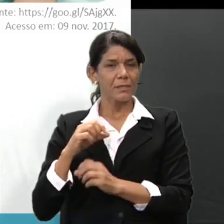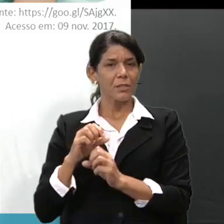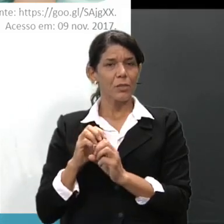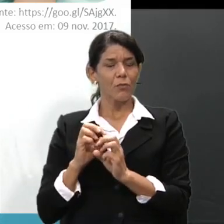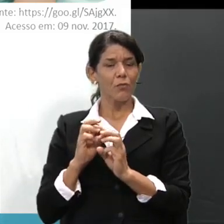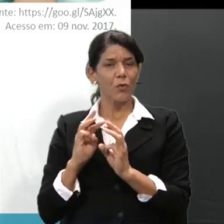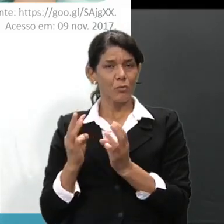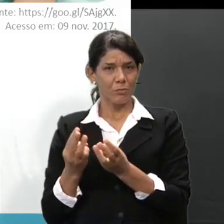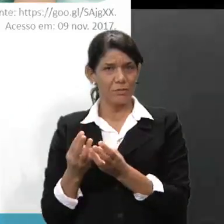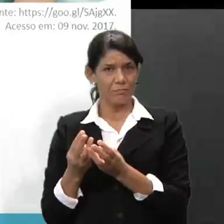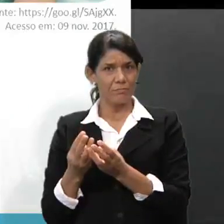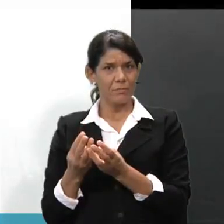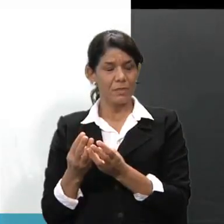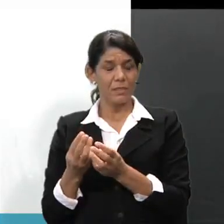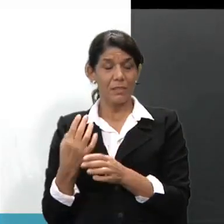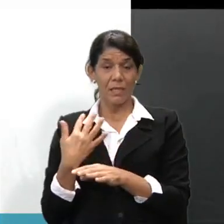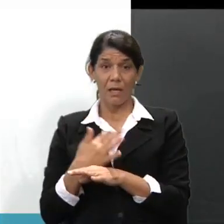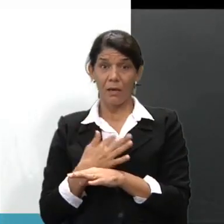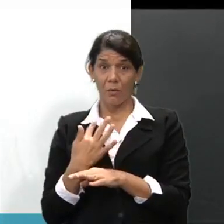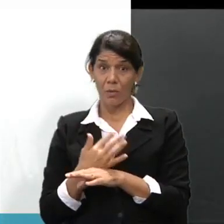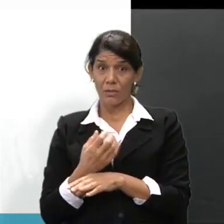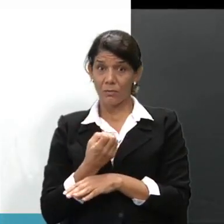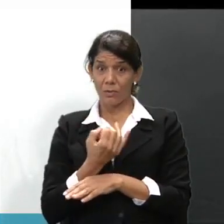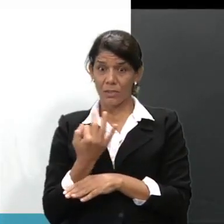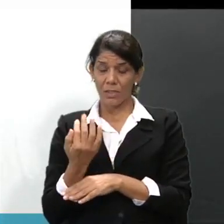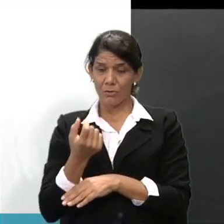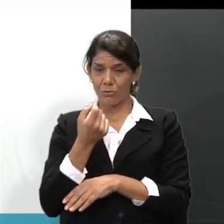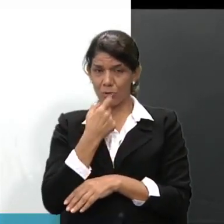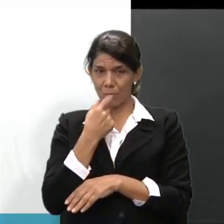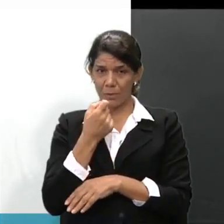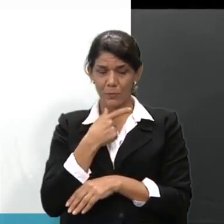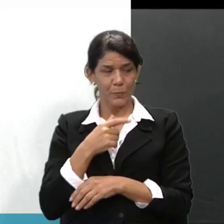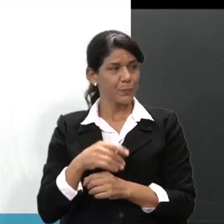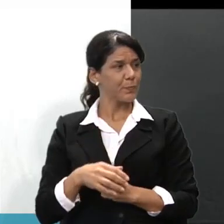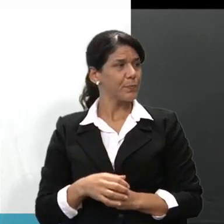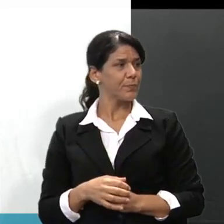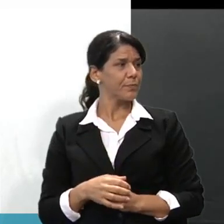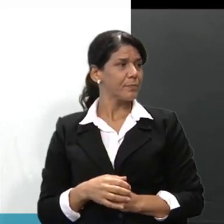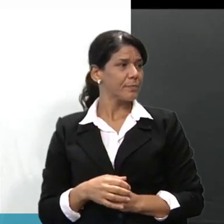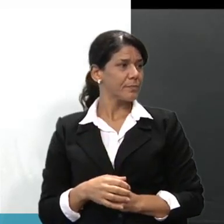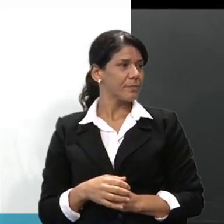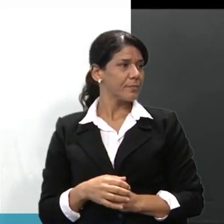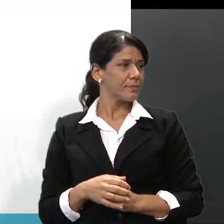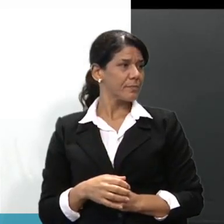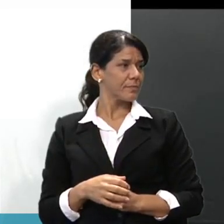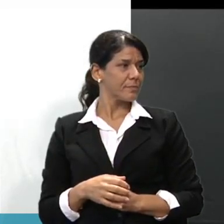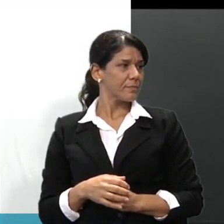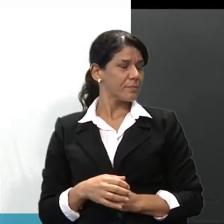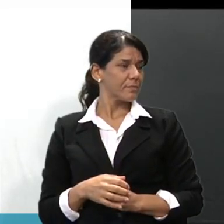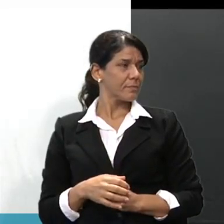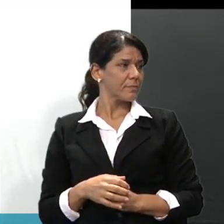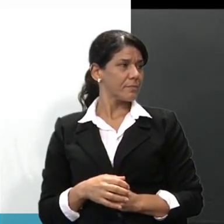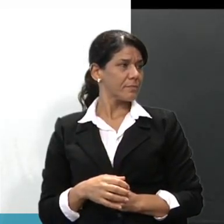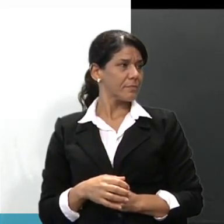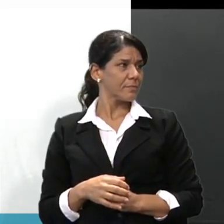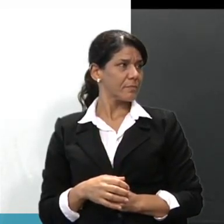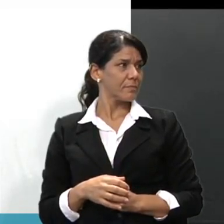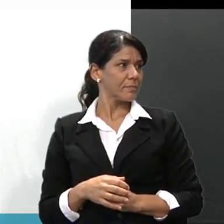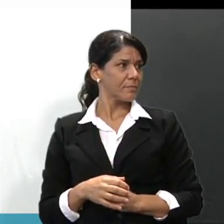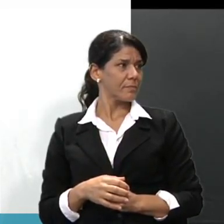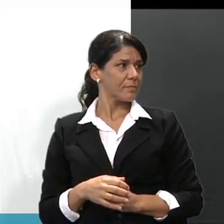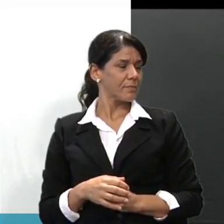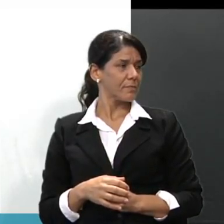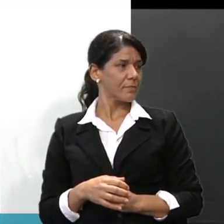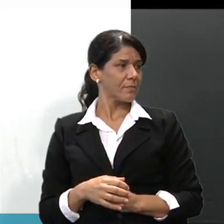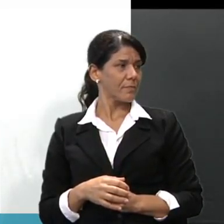volume, tá? E então suporta uma quantidade significativa de solução. As regiões de escolha para intramuscular